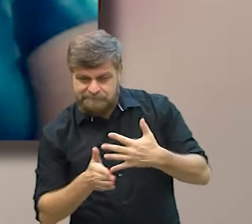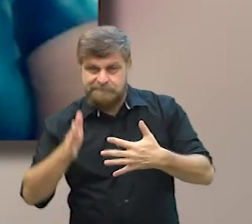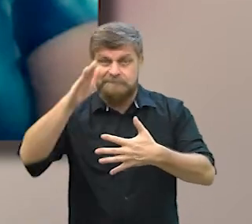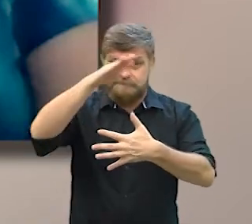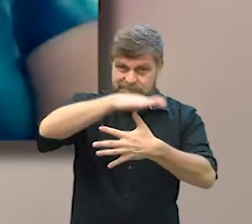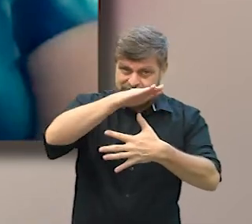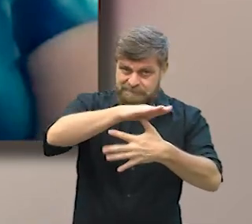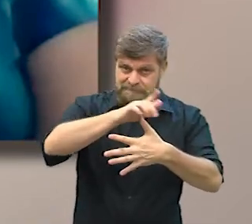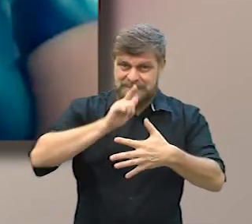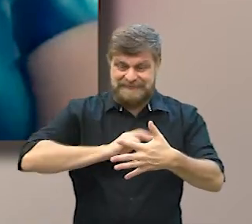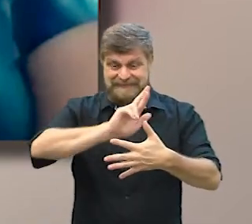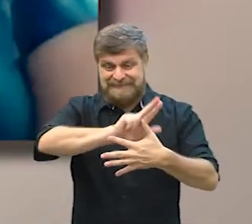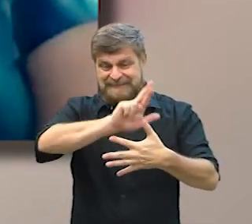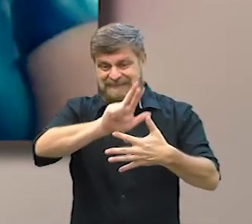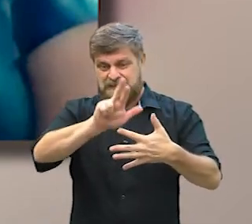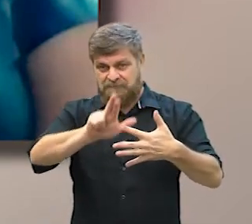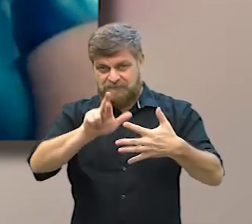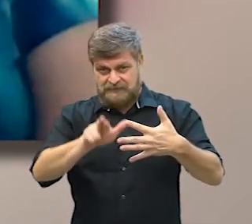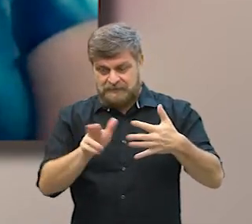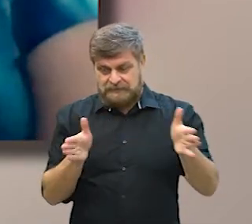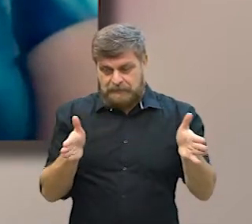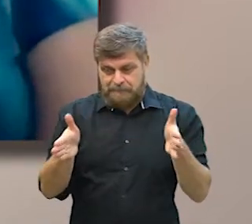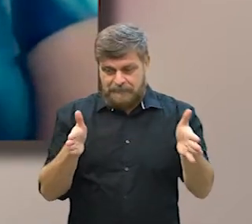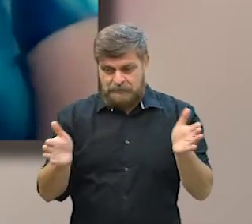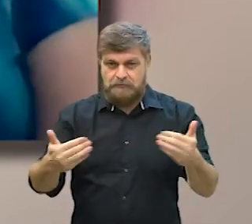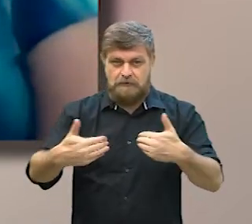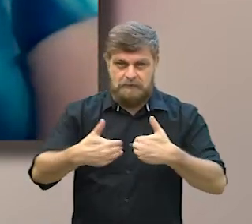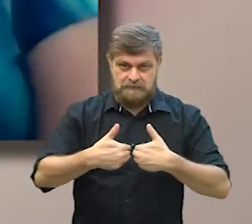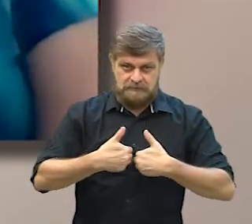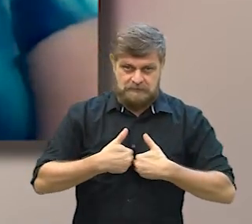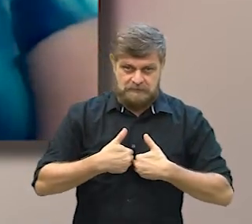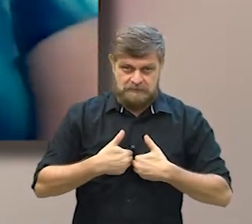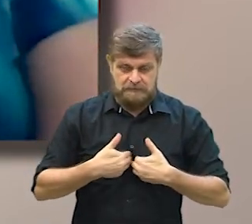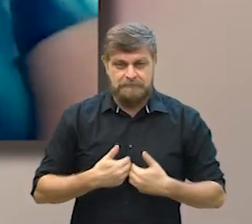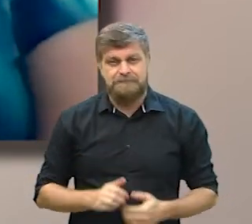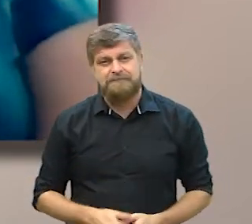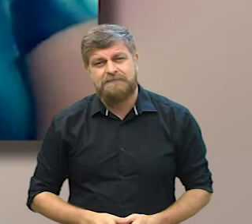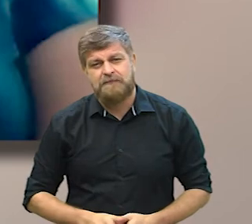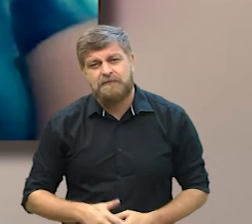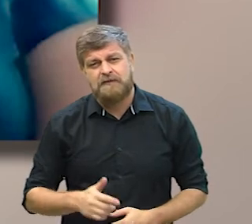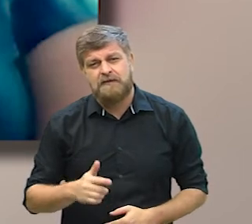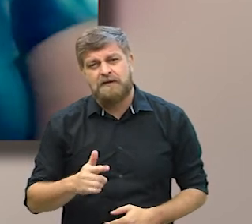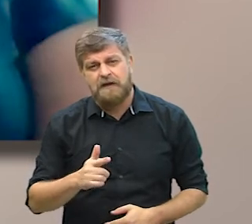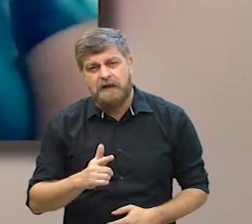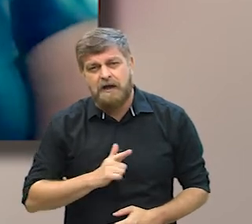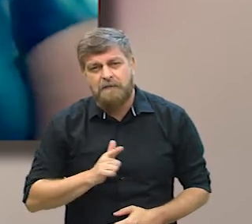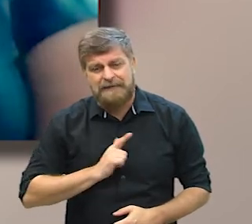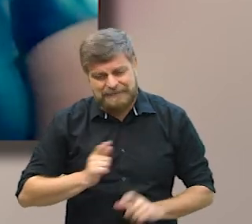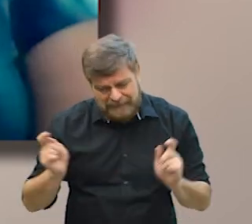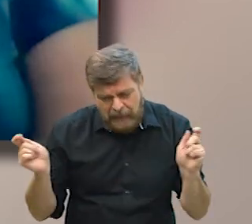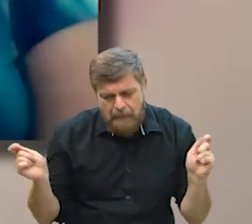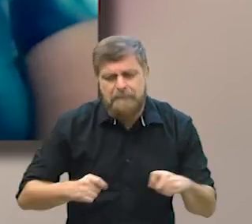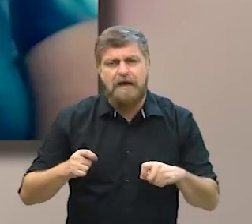mais leve, moderado, até mais severo, né? Agora, não é por isso que não